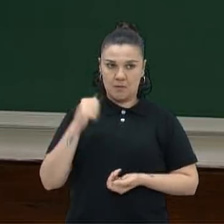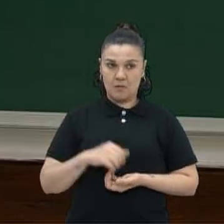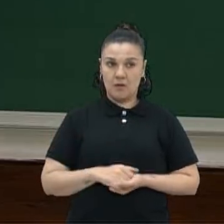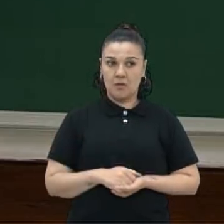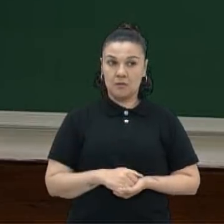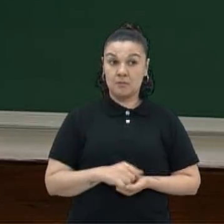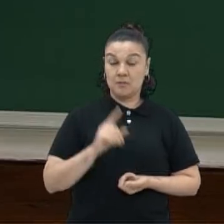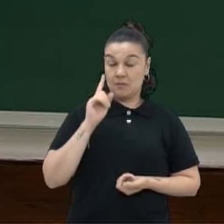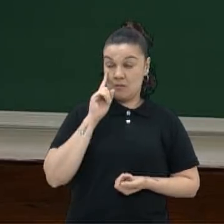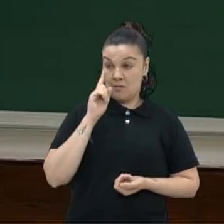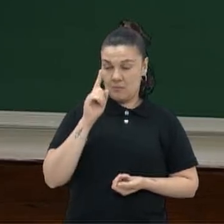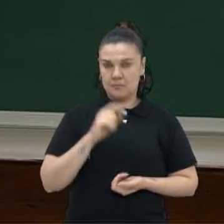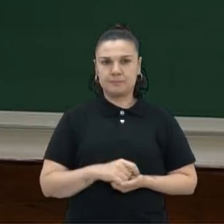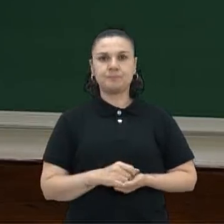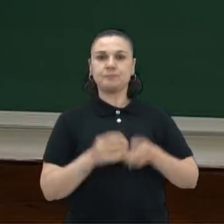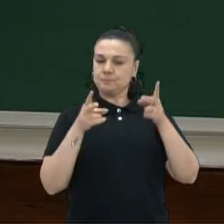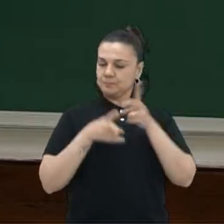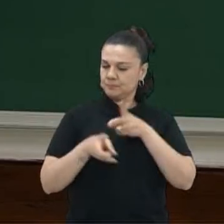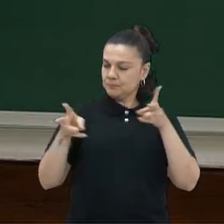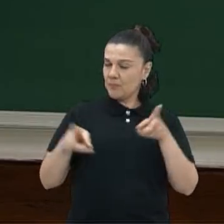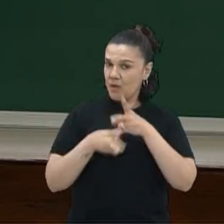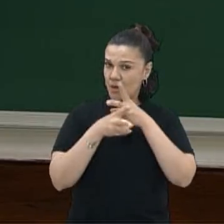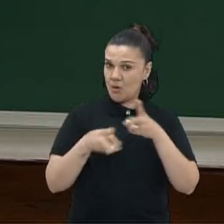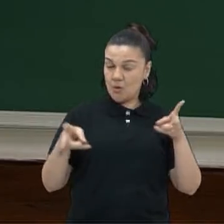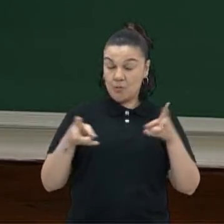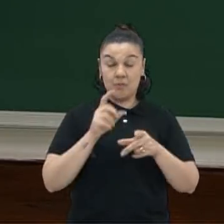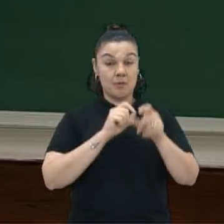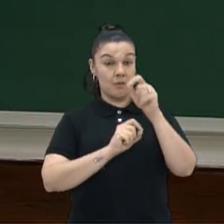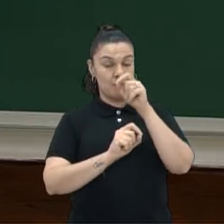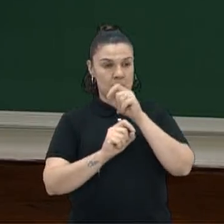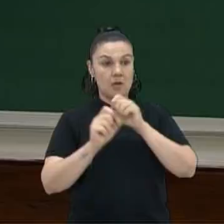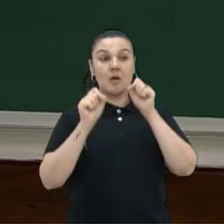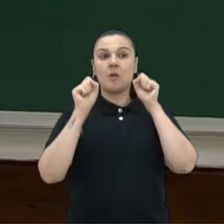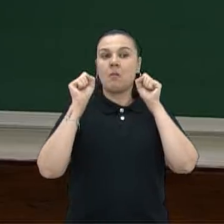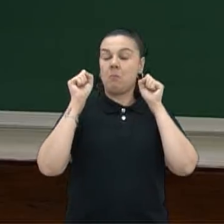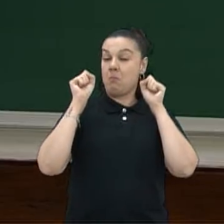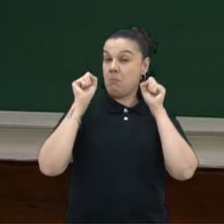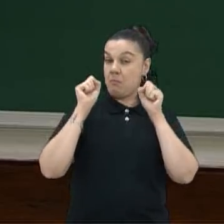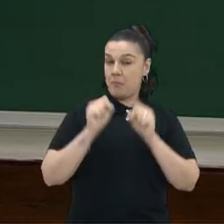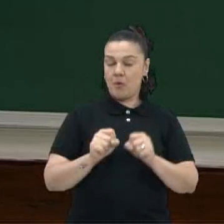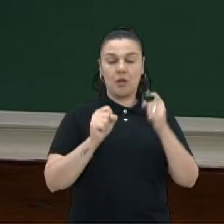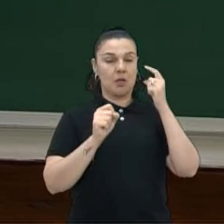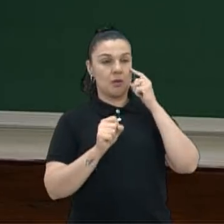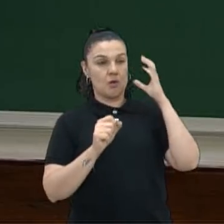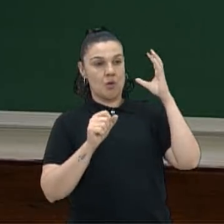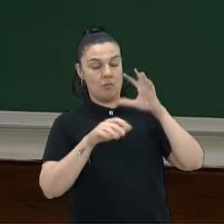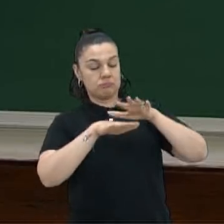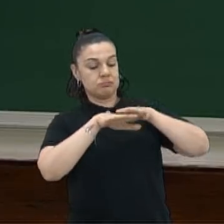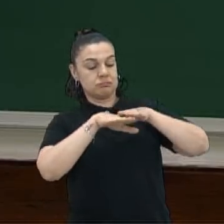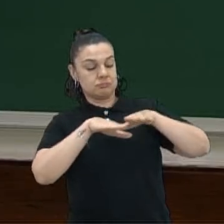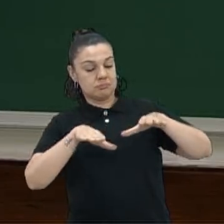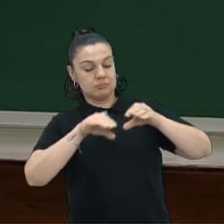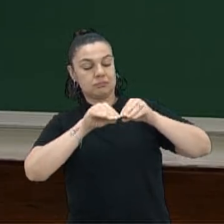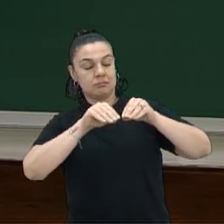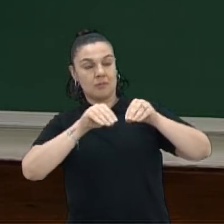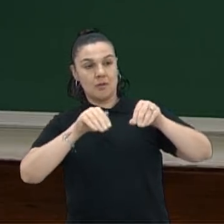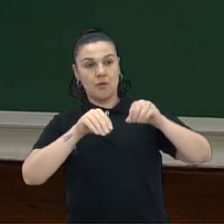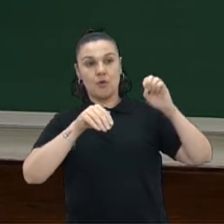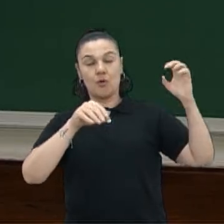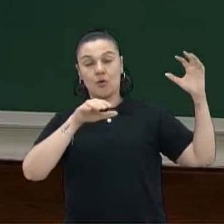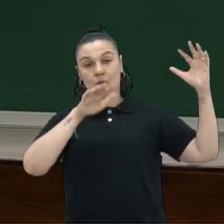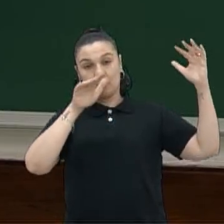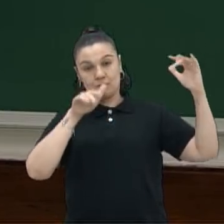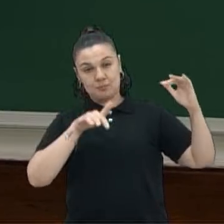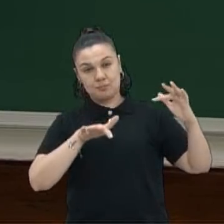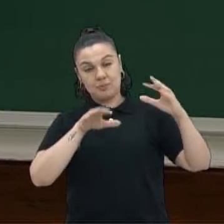Olha só, o vento, pessoal, ele pode atuar sobre o relevo,